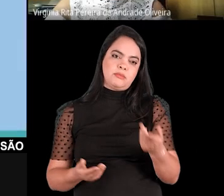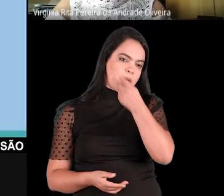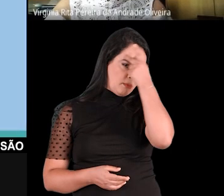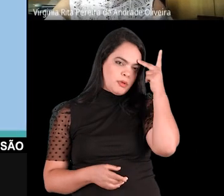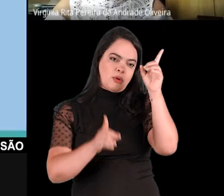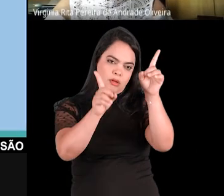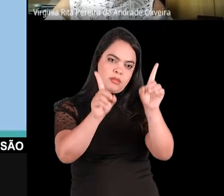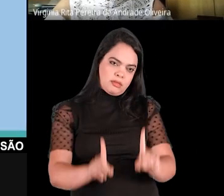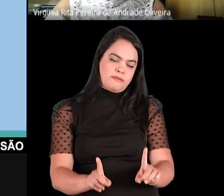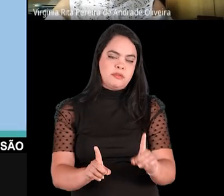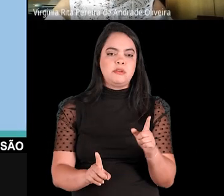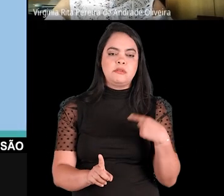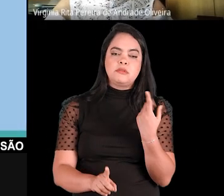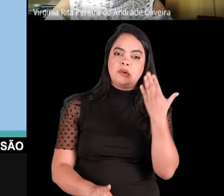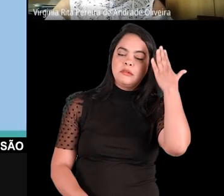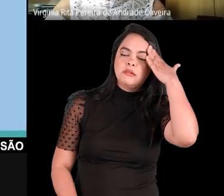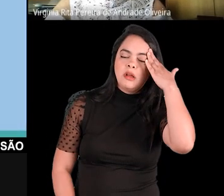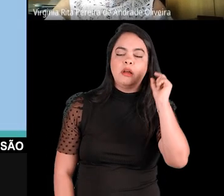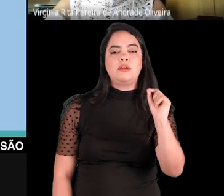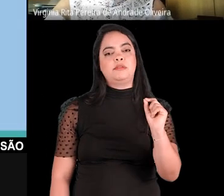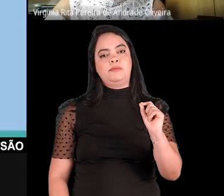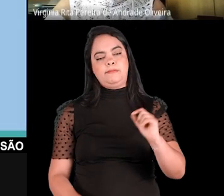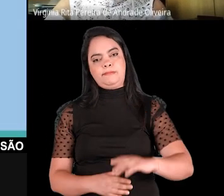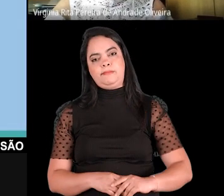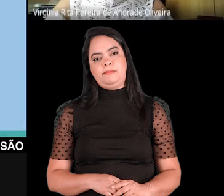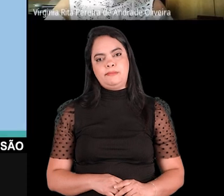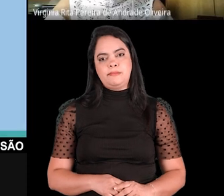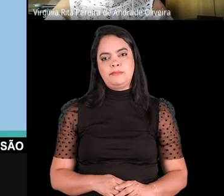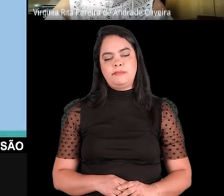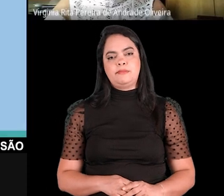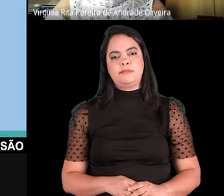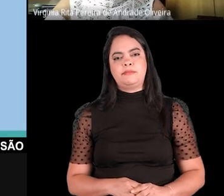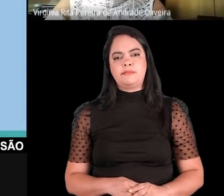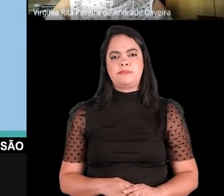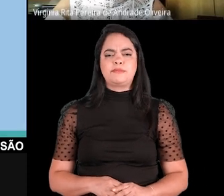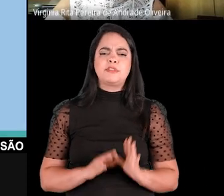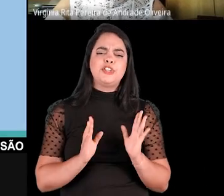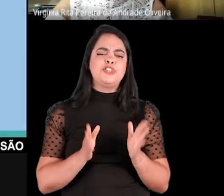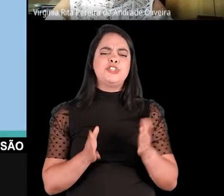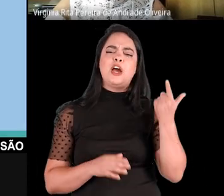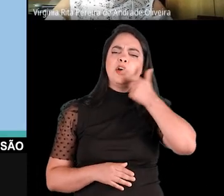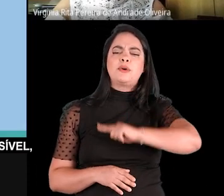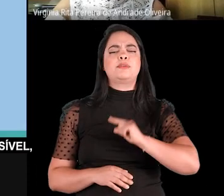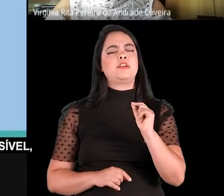deficiência, a gente entende que nós já avançamos nessa